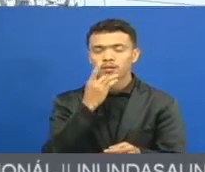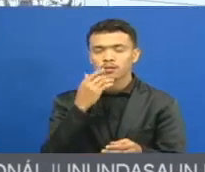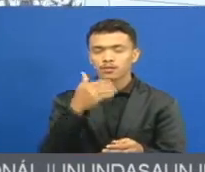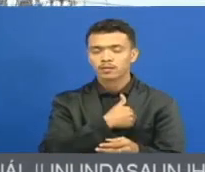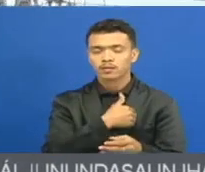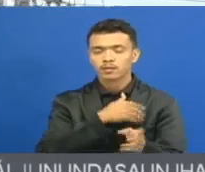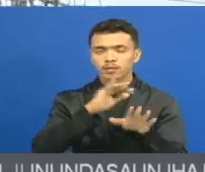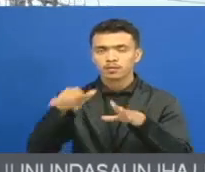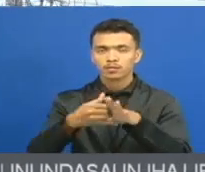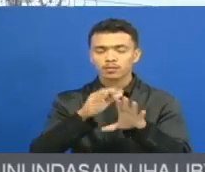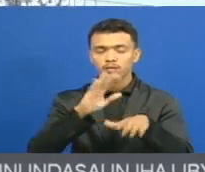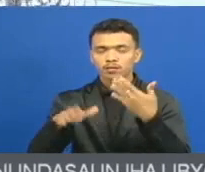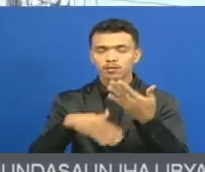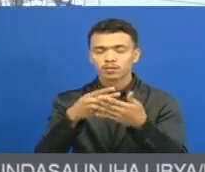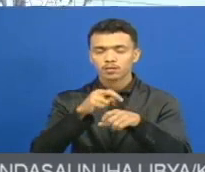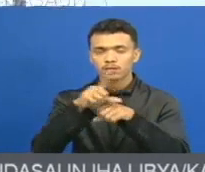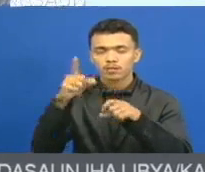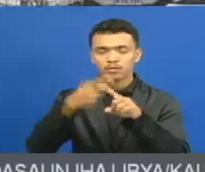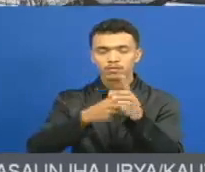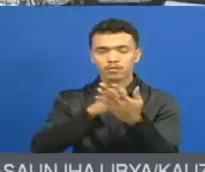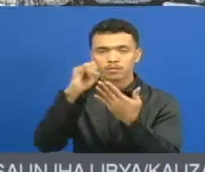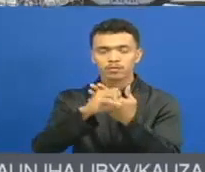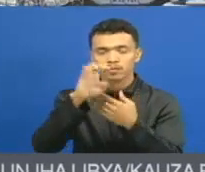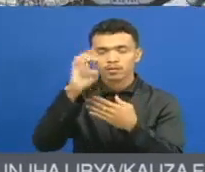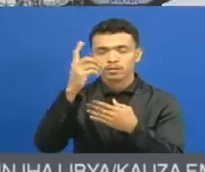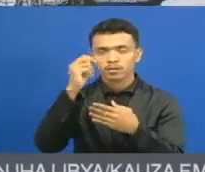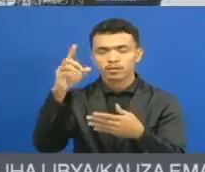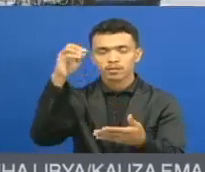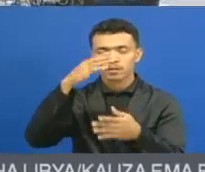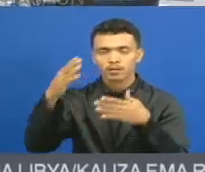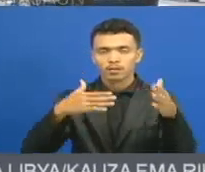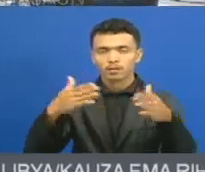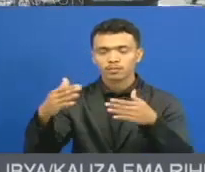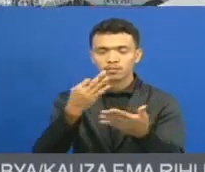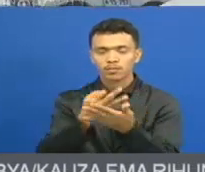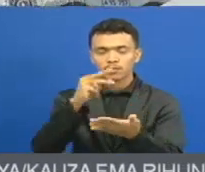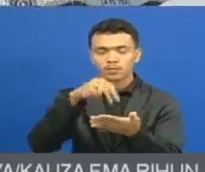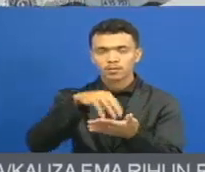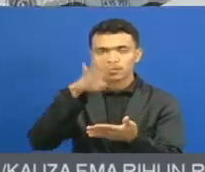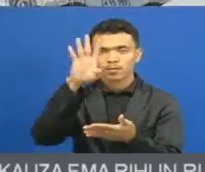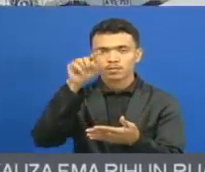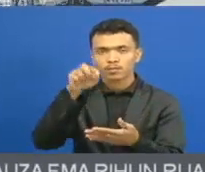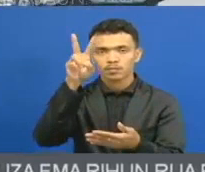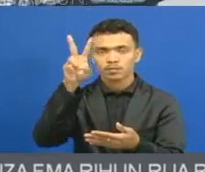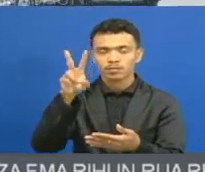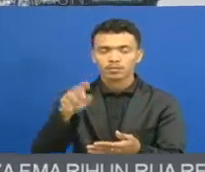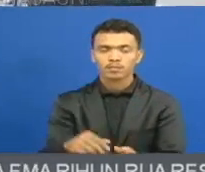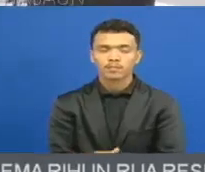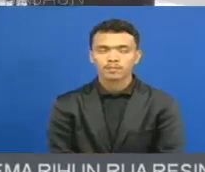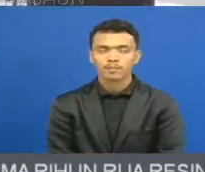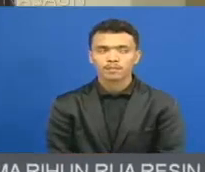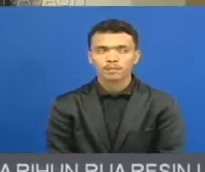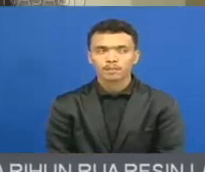julho, tinangne, e de TLP coleta uma receita de 1.000.000 dólares americano. E da né,